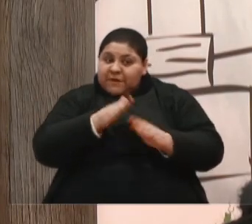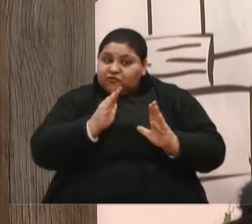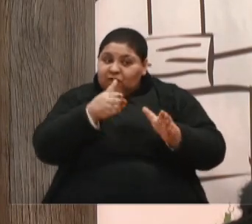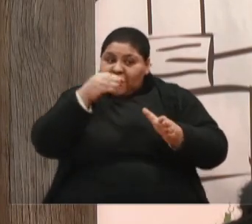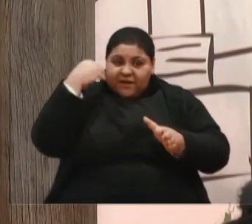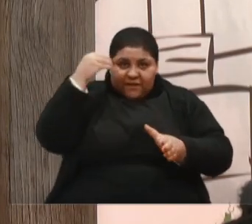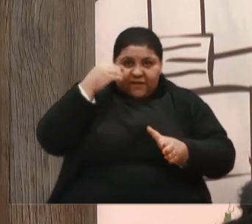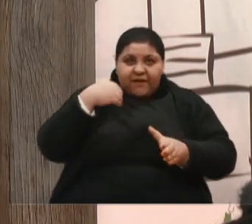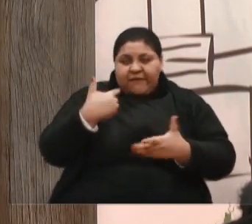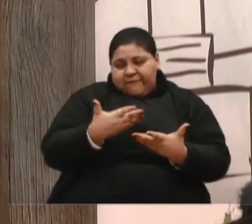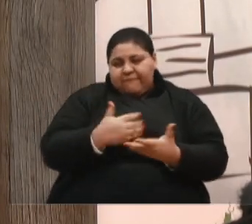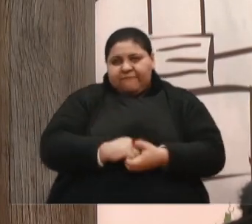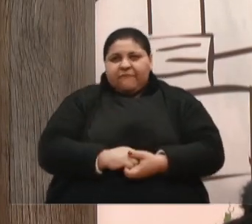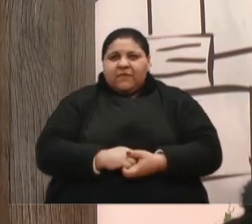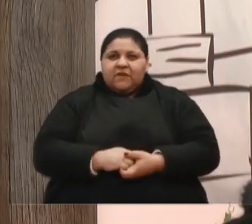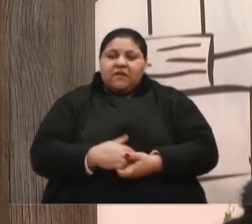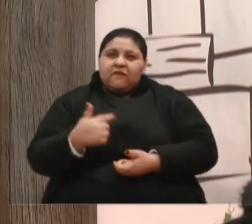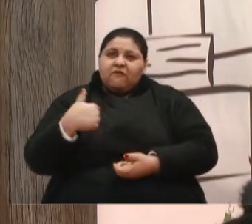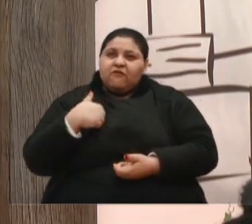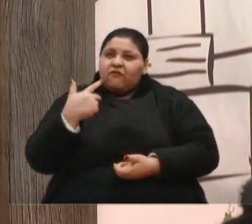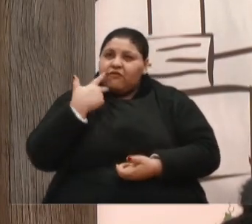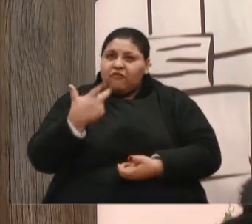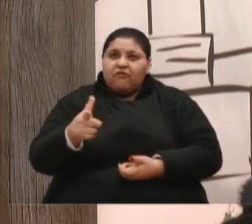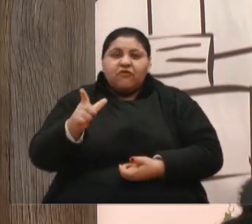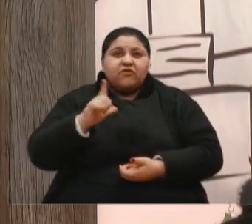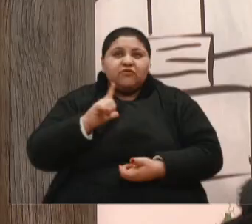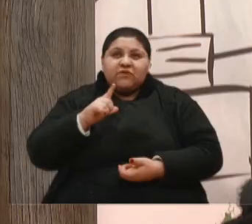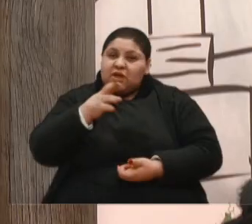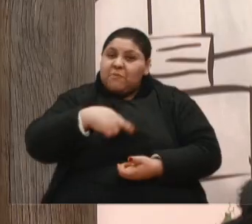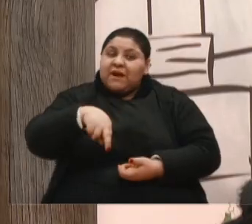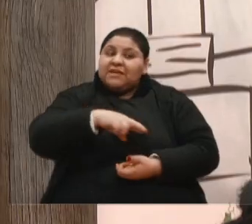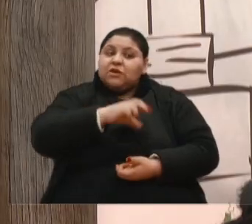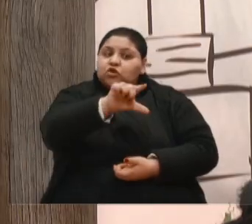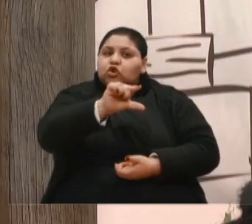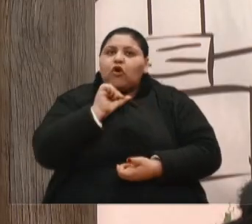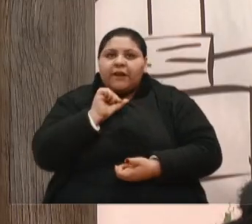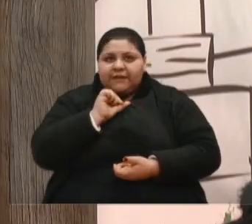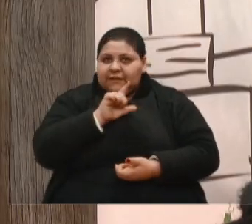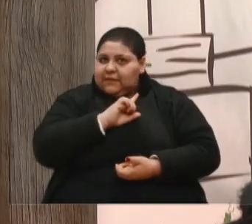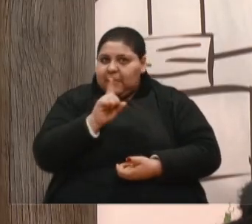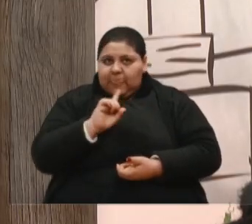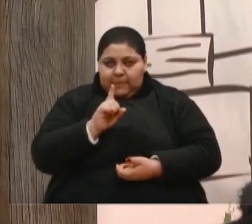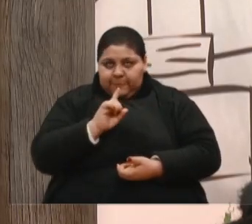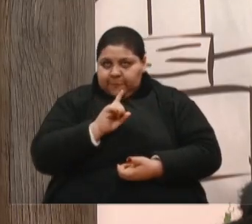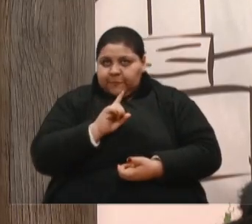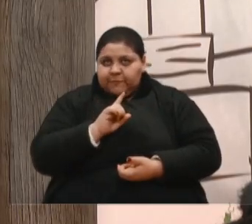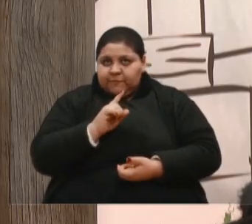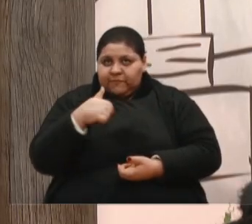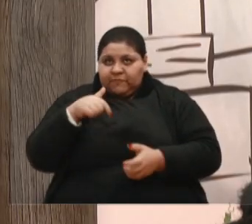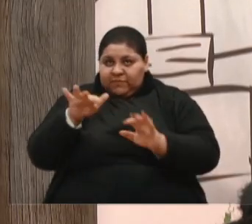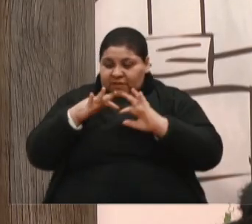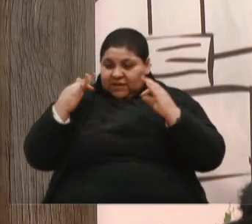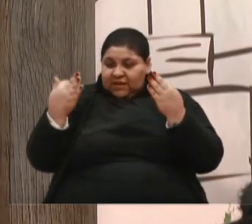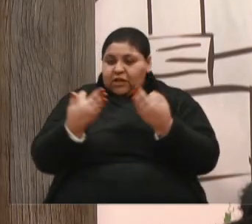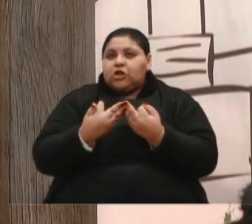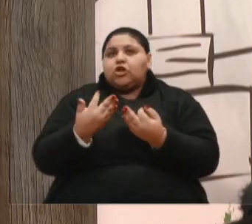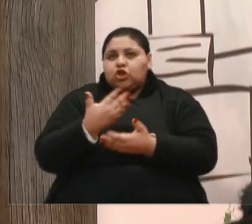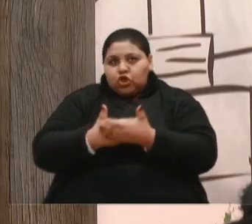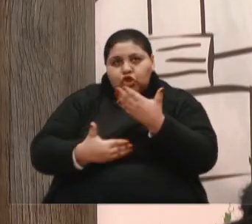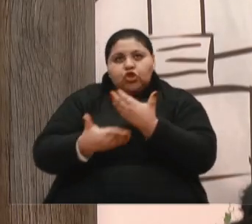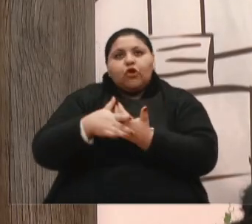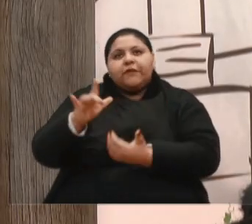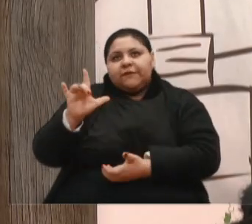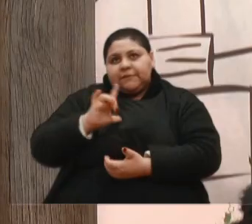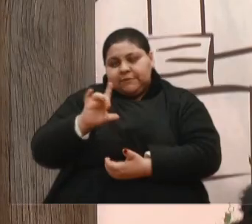pela psicologia, né? Eu costumo dizer que eu não tenho, assim, uma religião definida, né? E minha